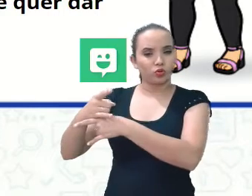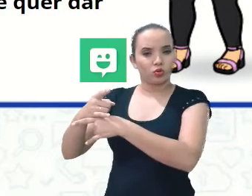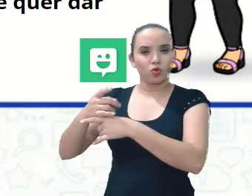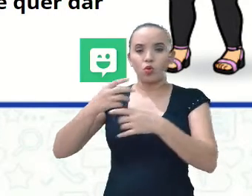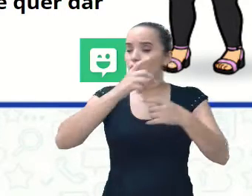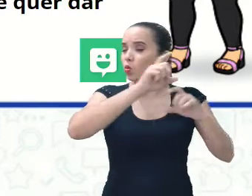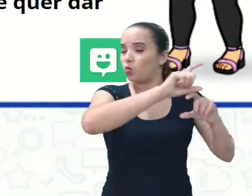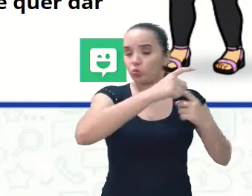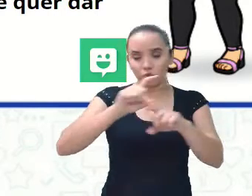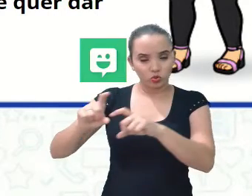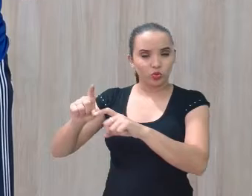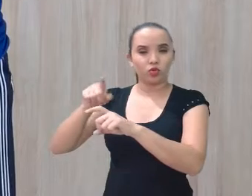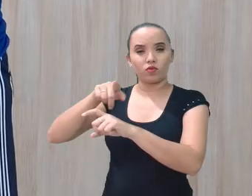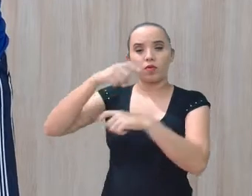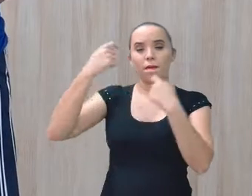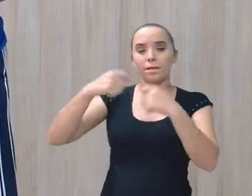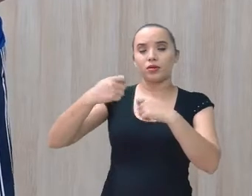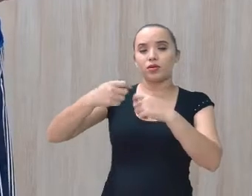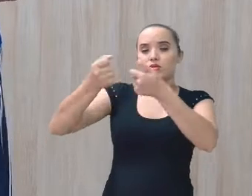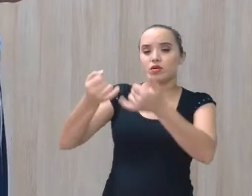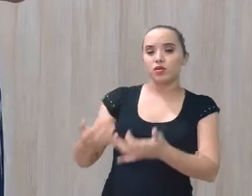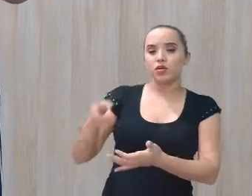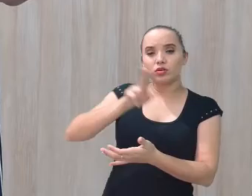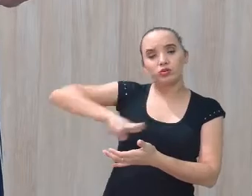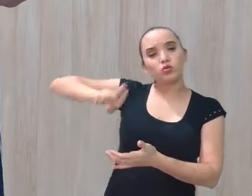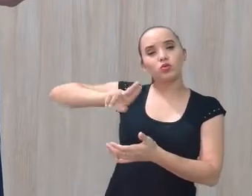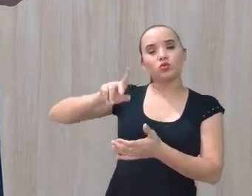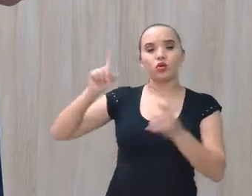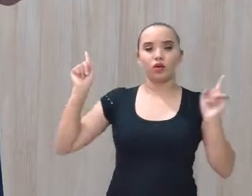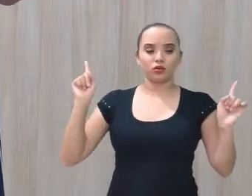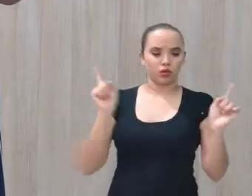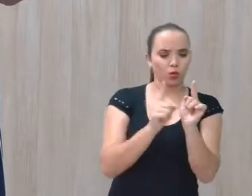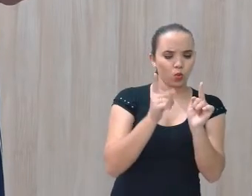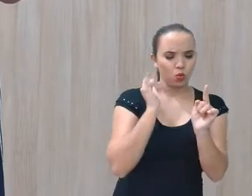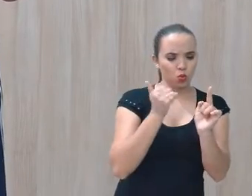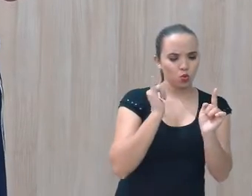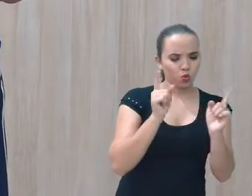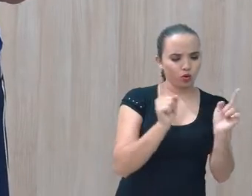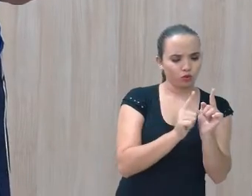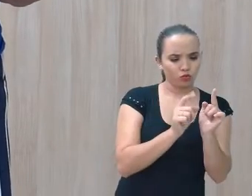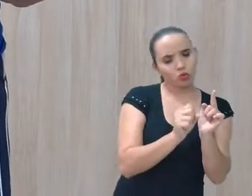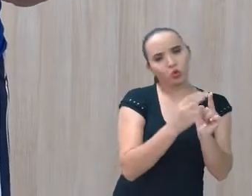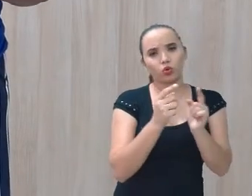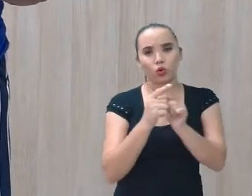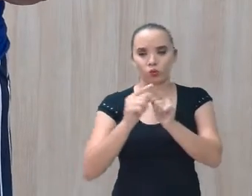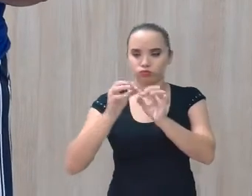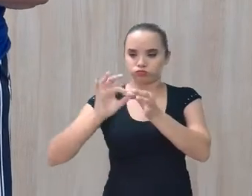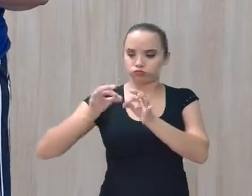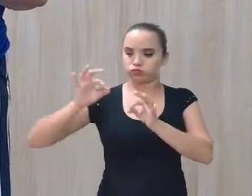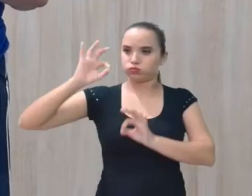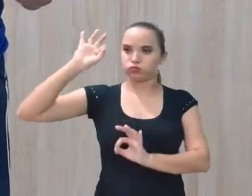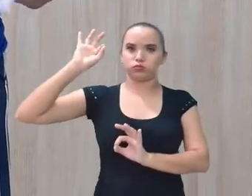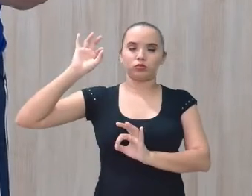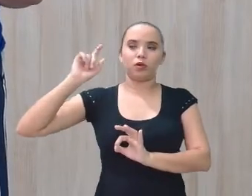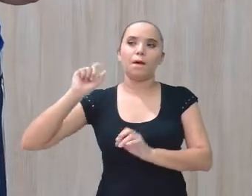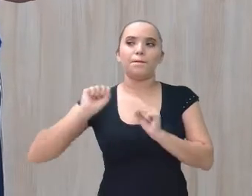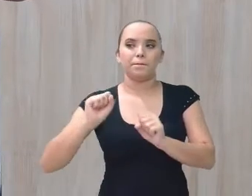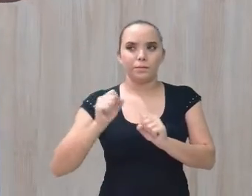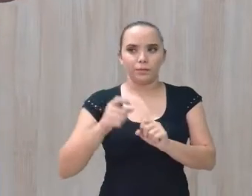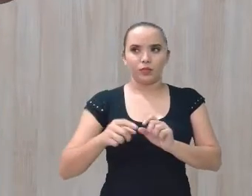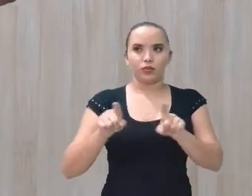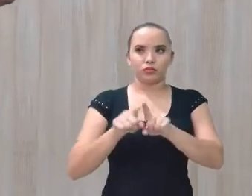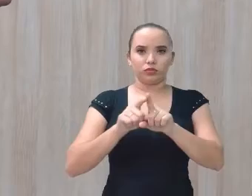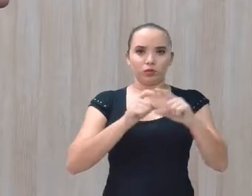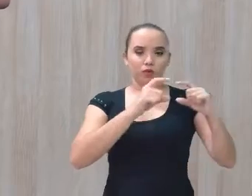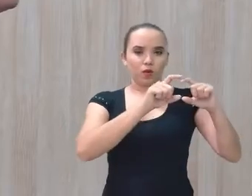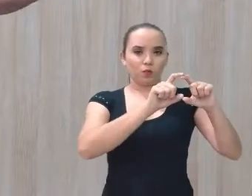longa ou você quer contar uma história curtinha? Inclusive, você pode fazer uma tirinha, né? A tirinha, vou até mostrar